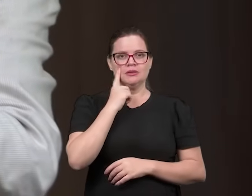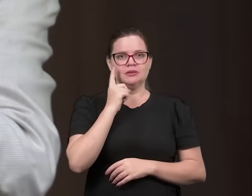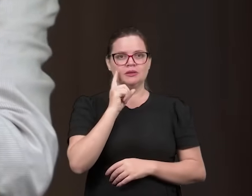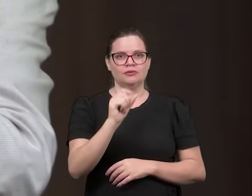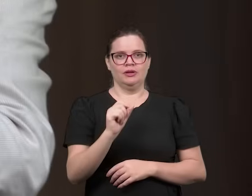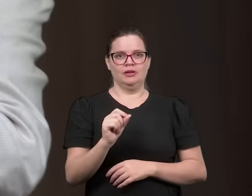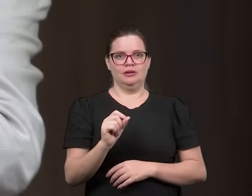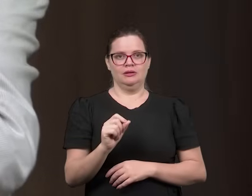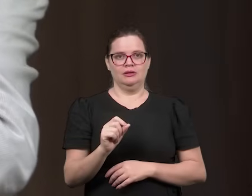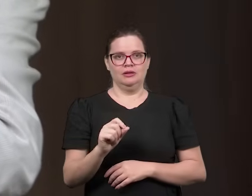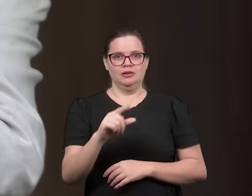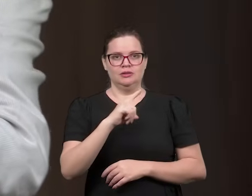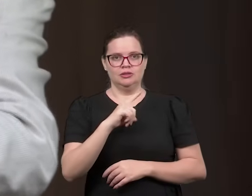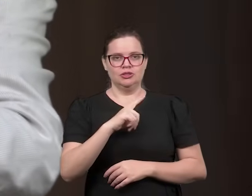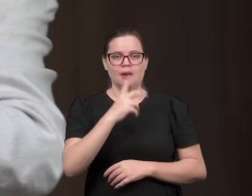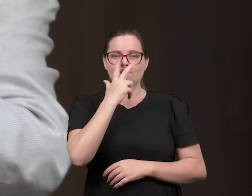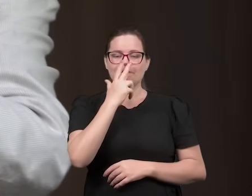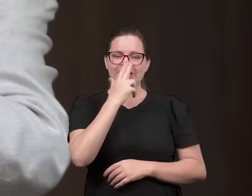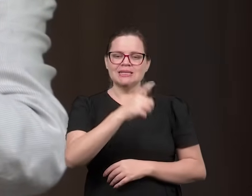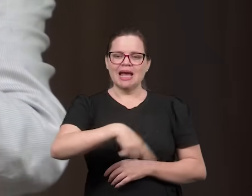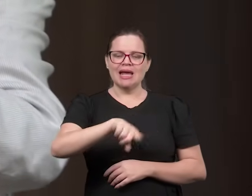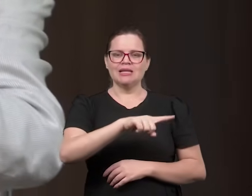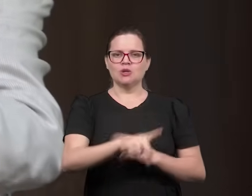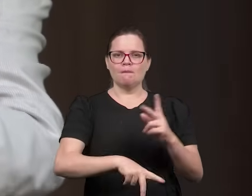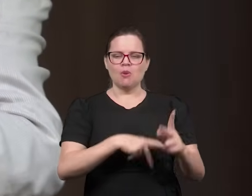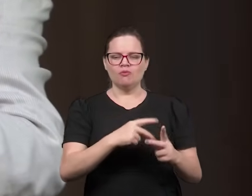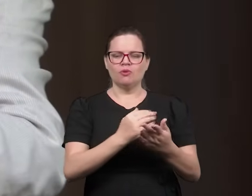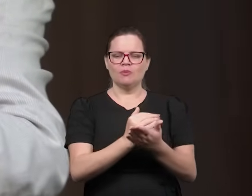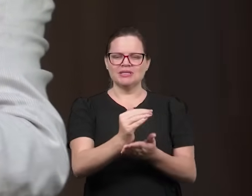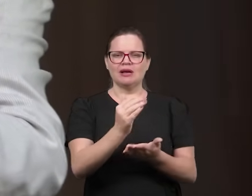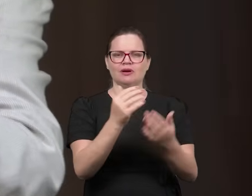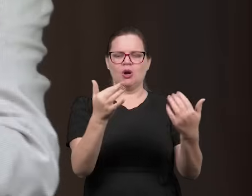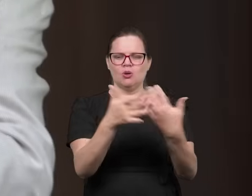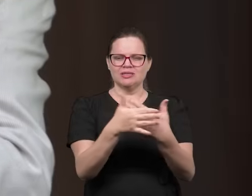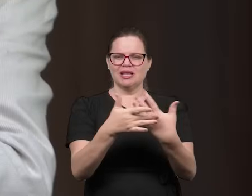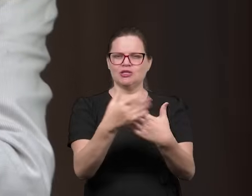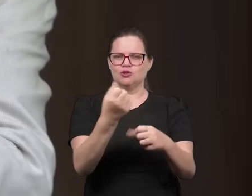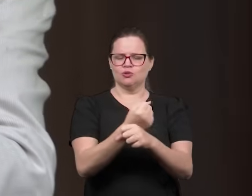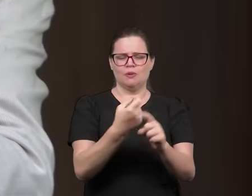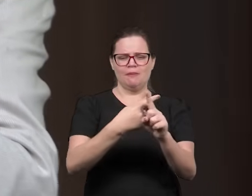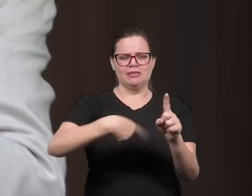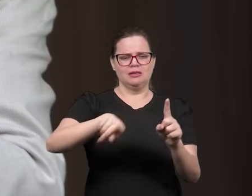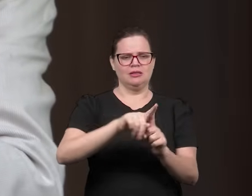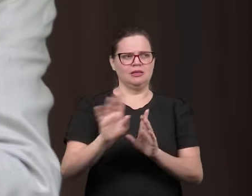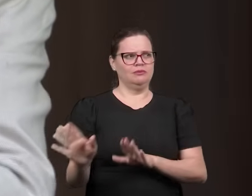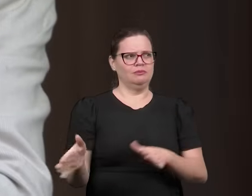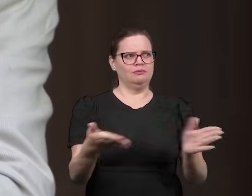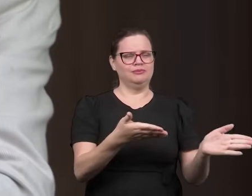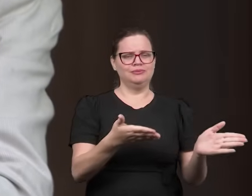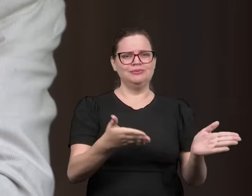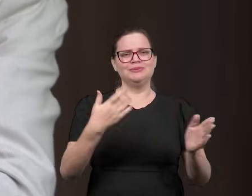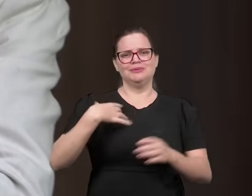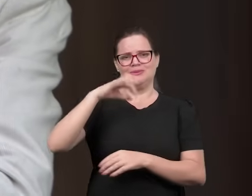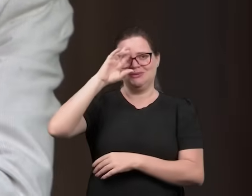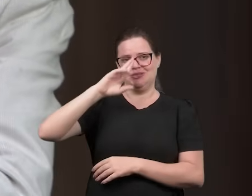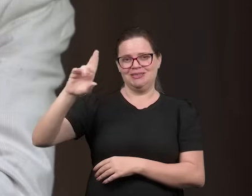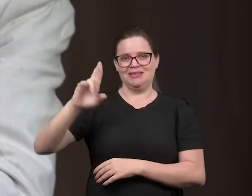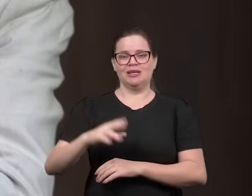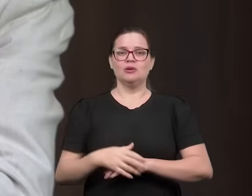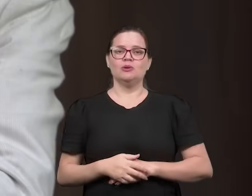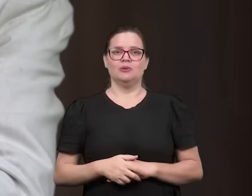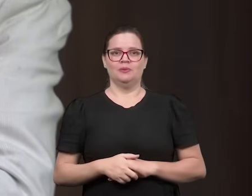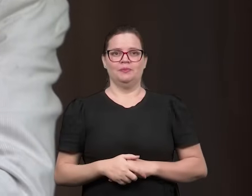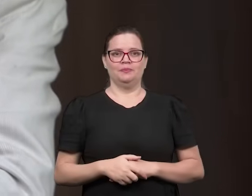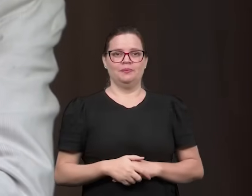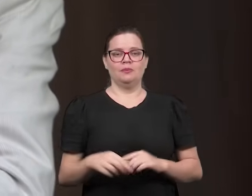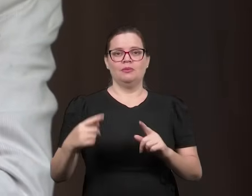o homem estava mais distante do Senhor e se afastando do Senhor. E aí as coisas vão se complicando. E que lá